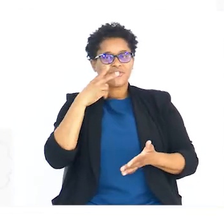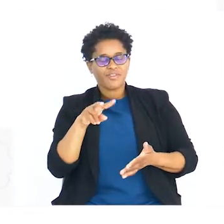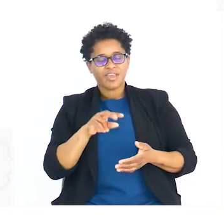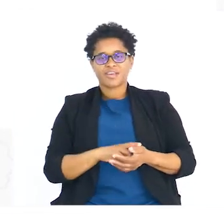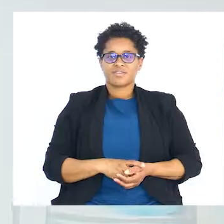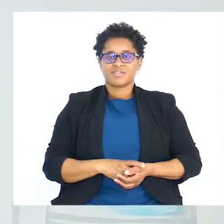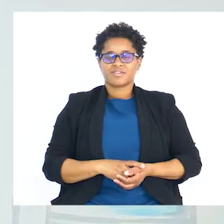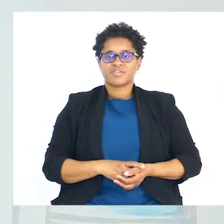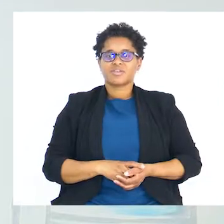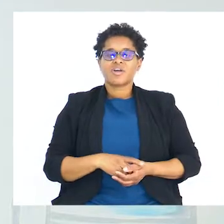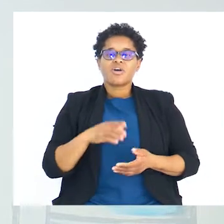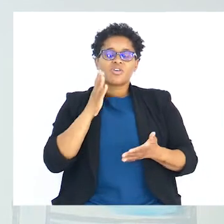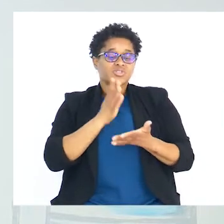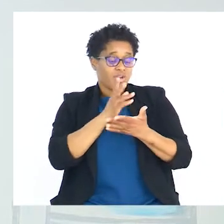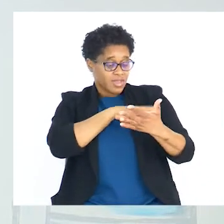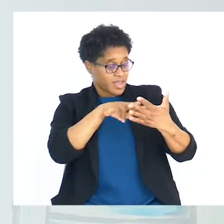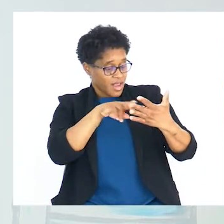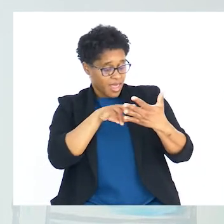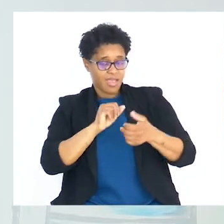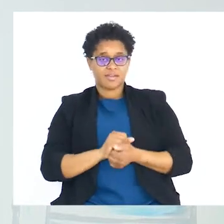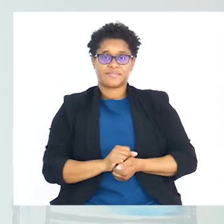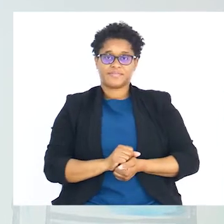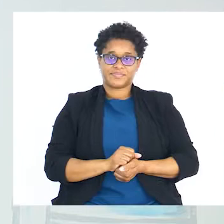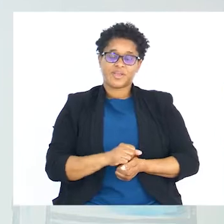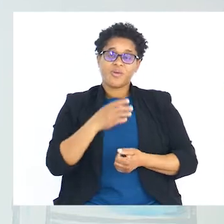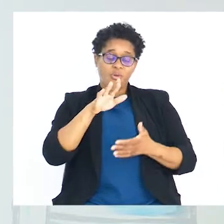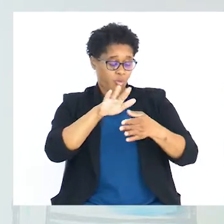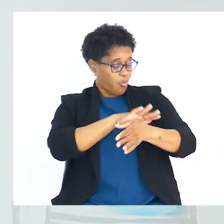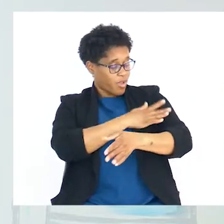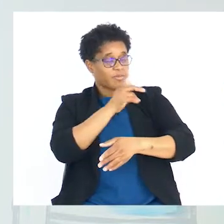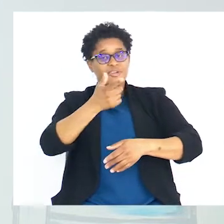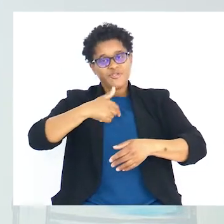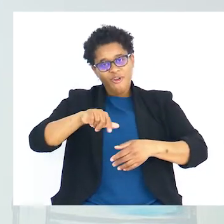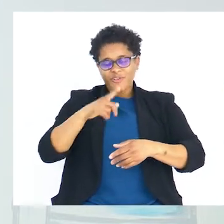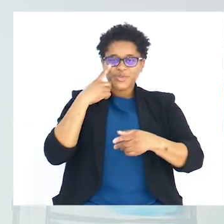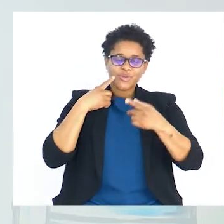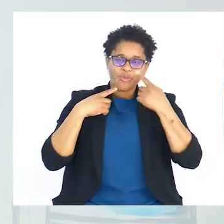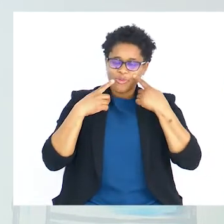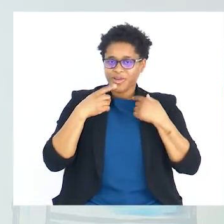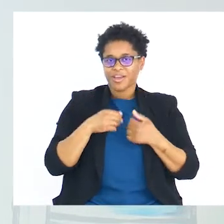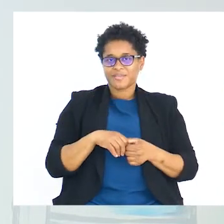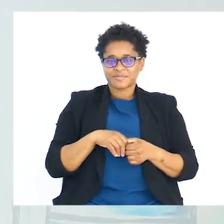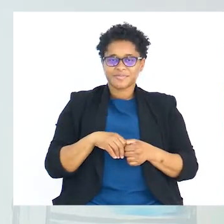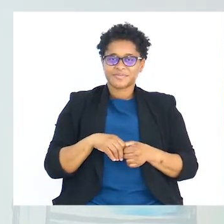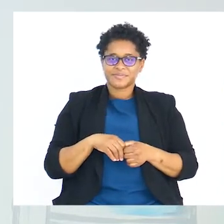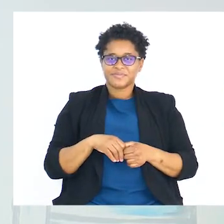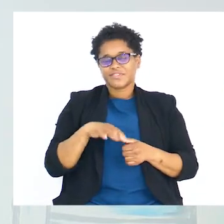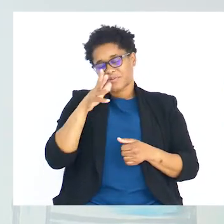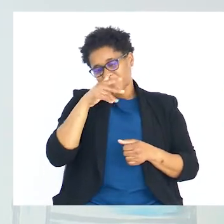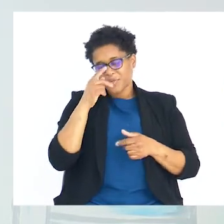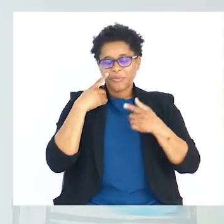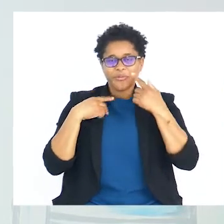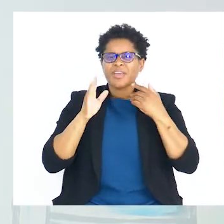poema, só de ler o poema, nós emocionamos, até choramos, não é? Já